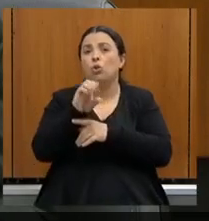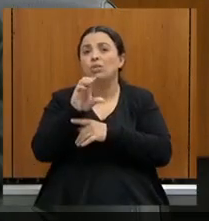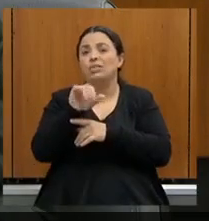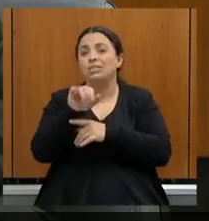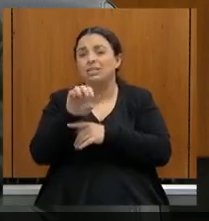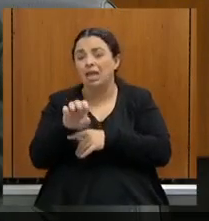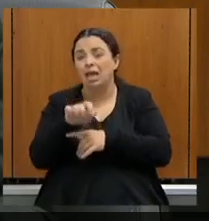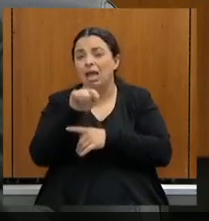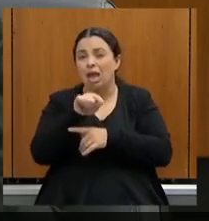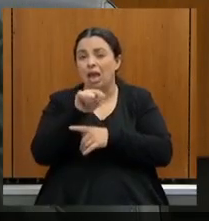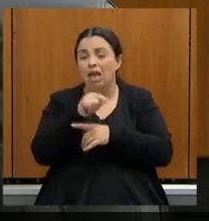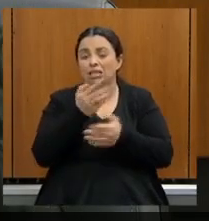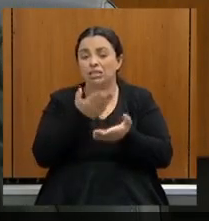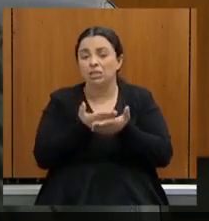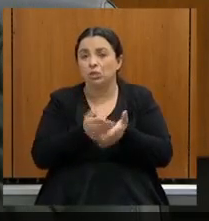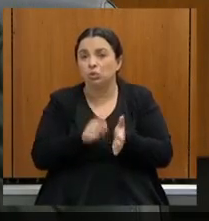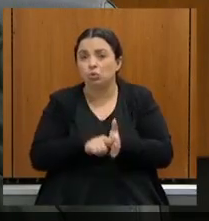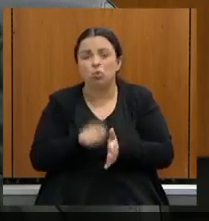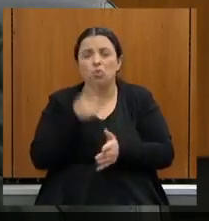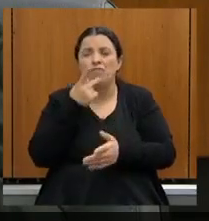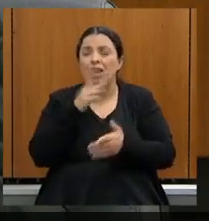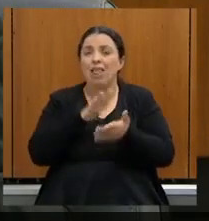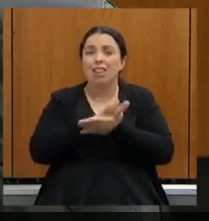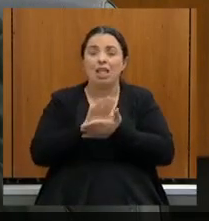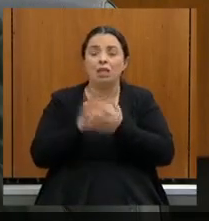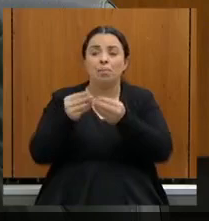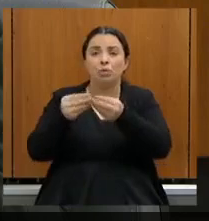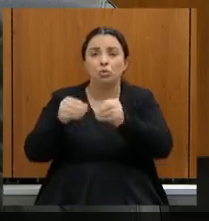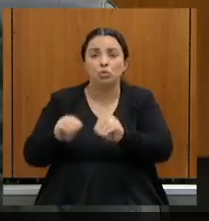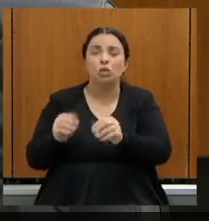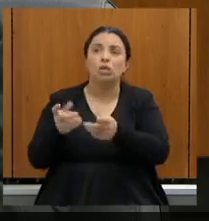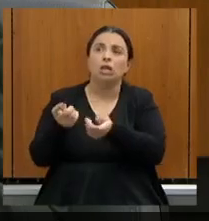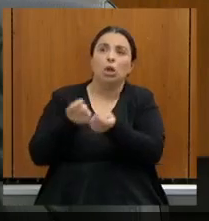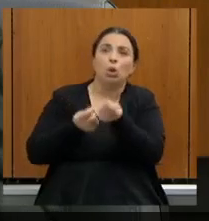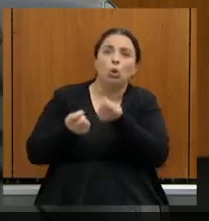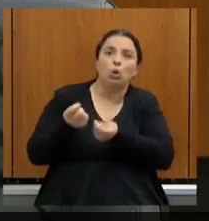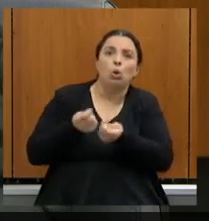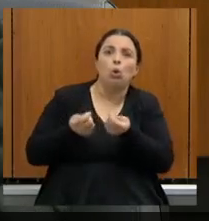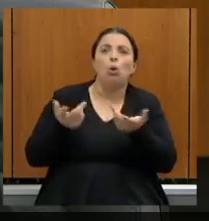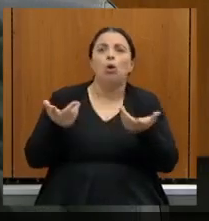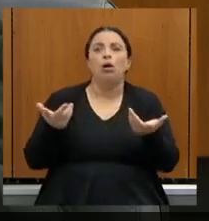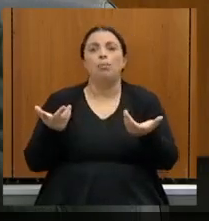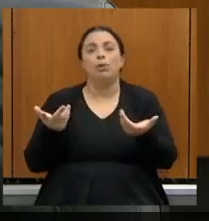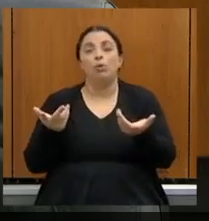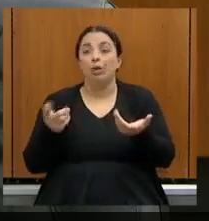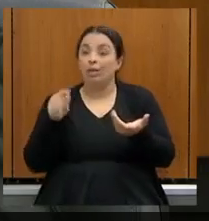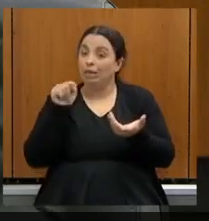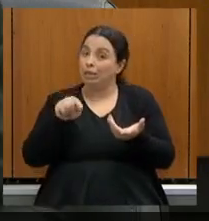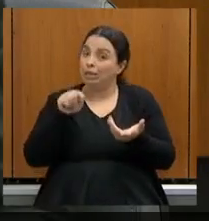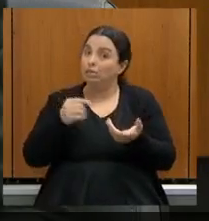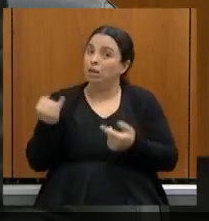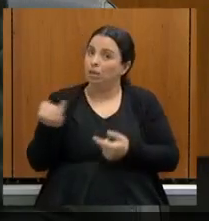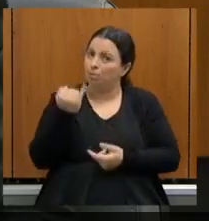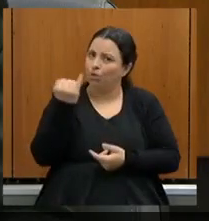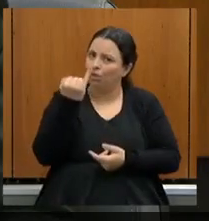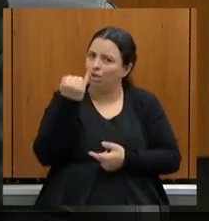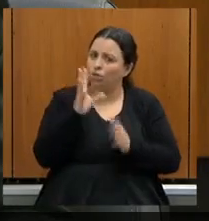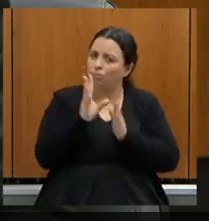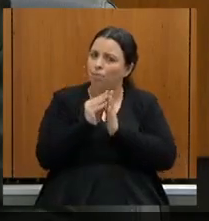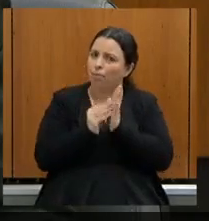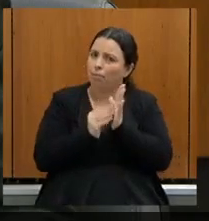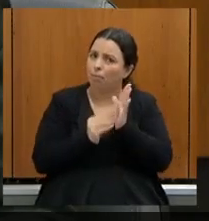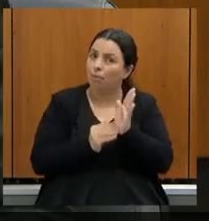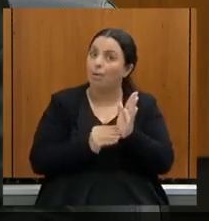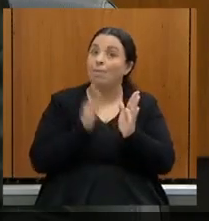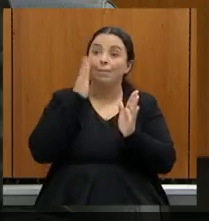os impactos econômicos, que é um dado importante para uma preservação